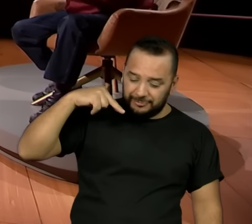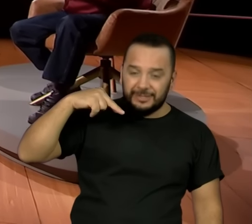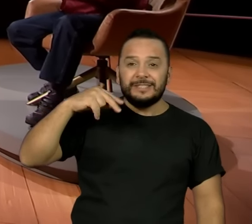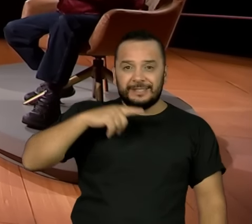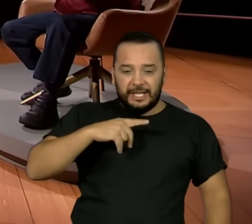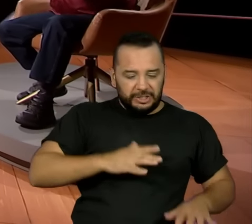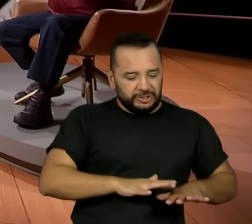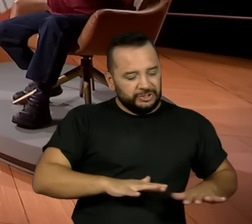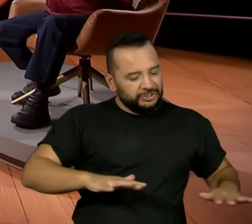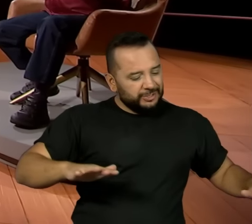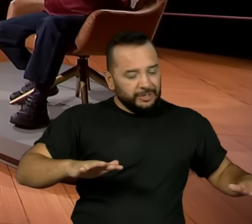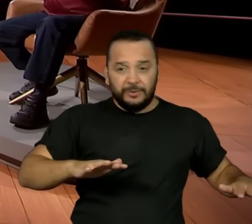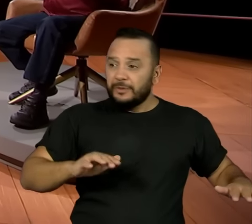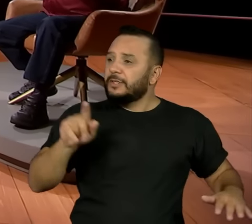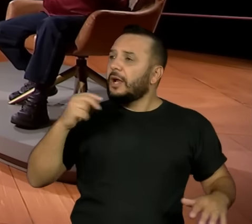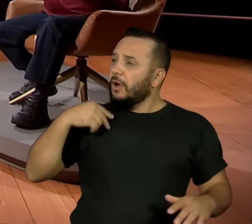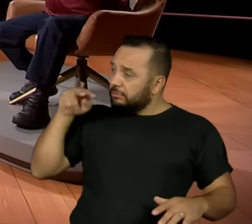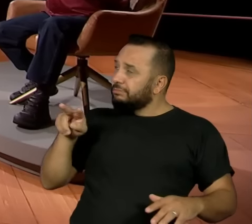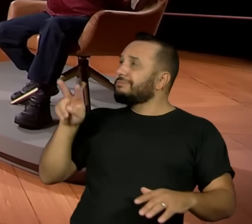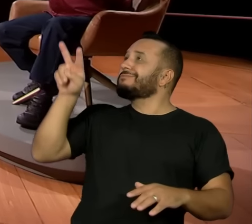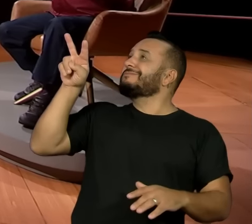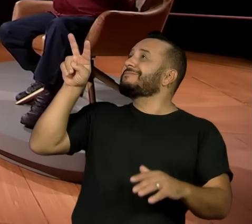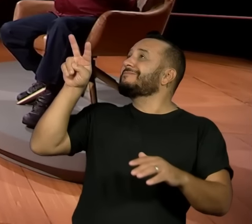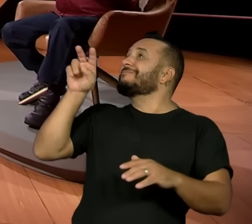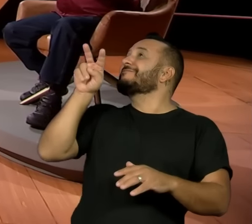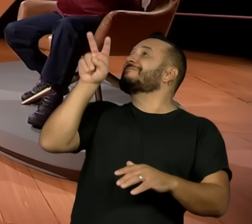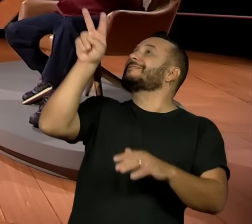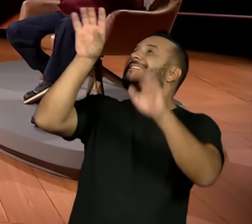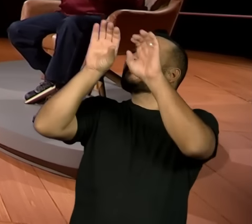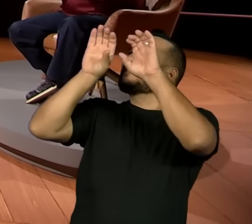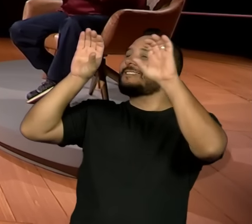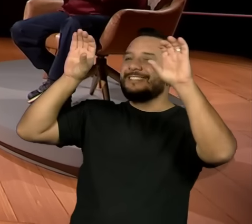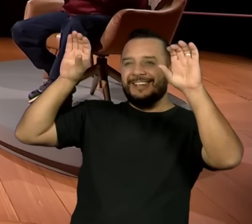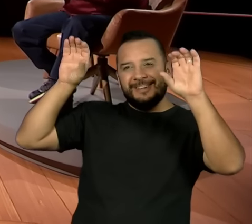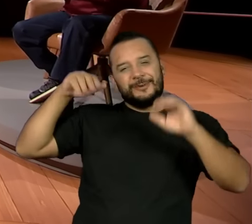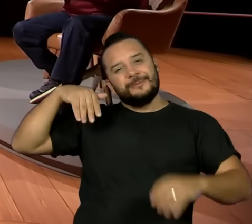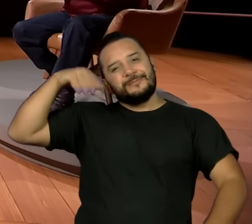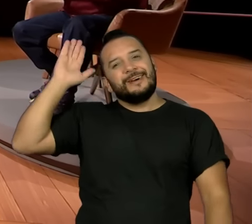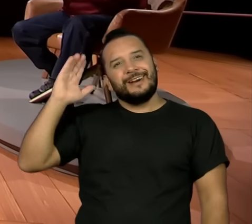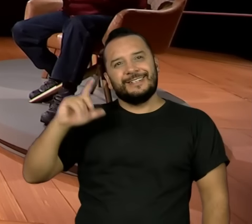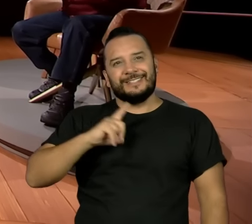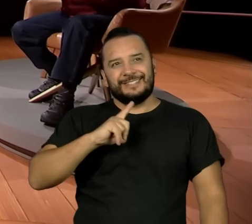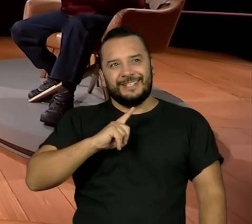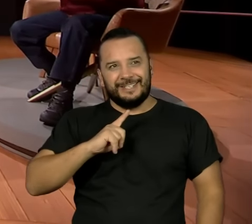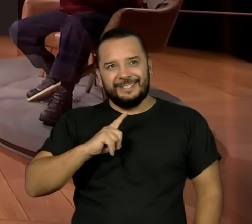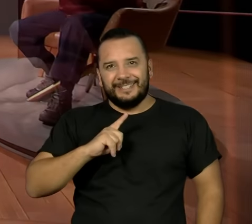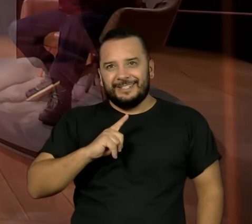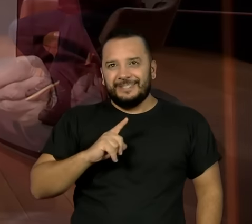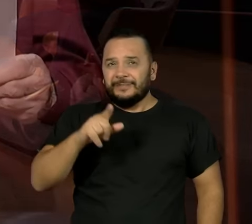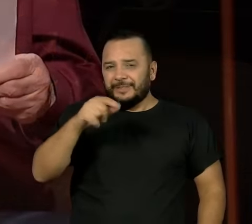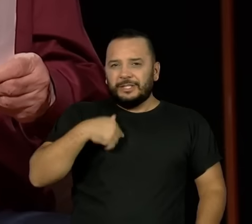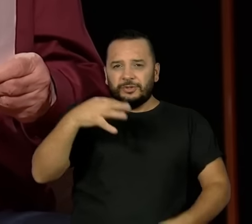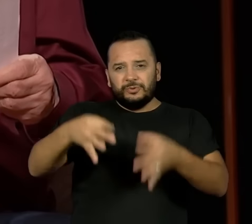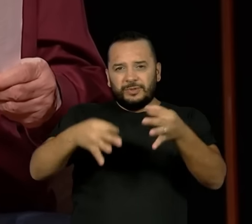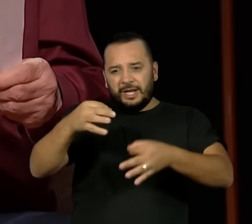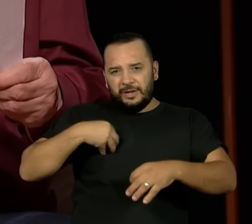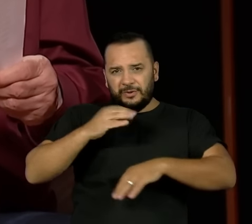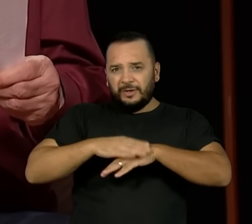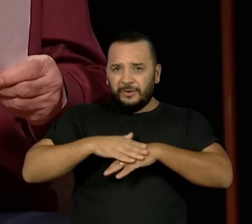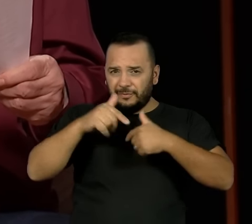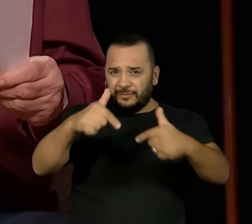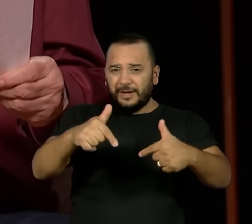Para nós, atrás de vocês, há o céu, há muito, muito mais. Quando julgar o que eu faço,